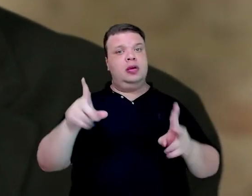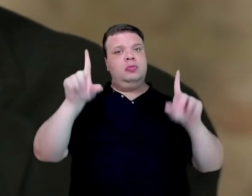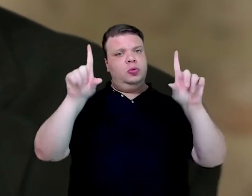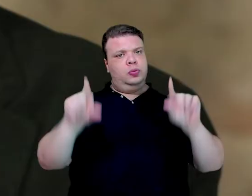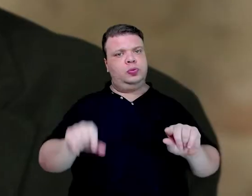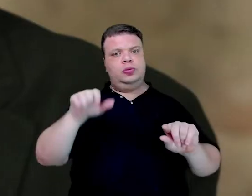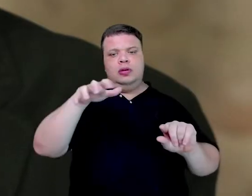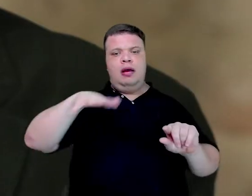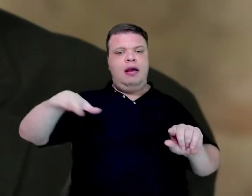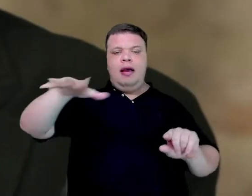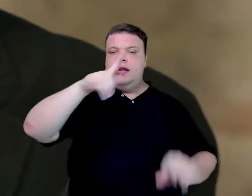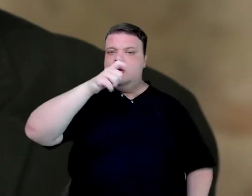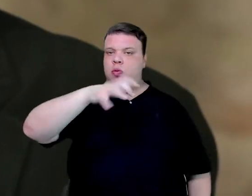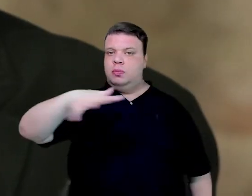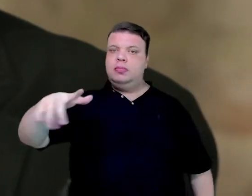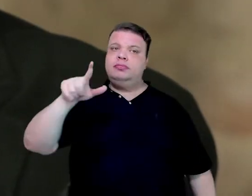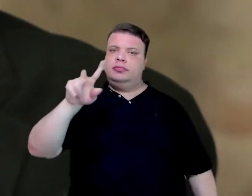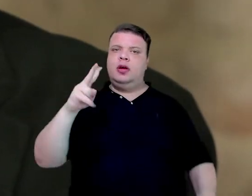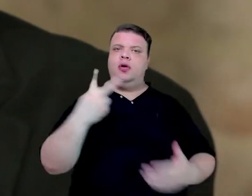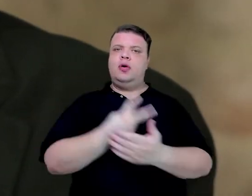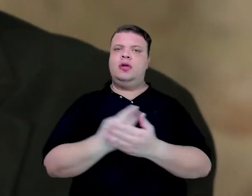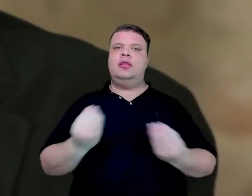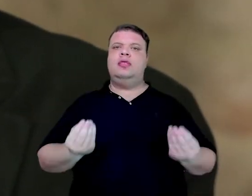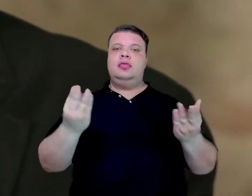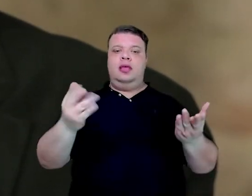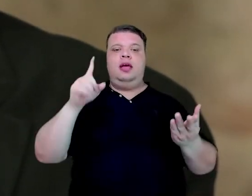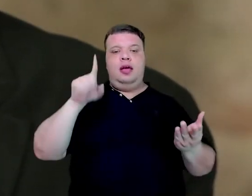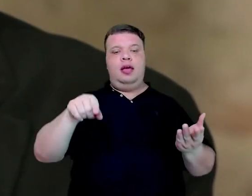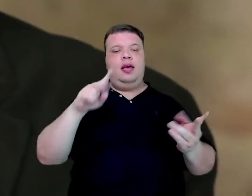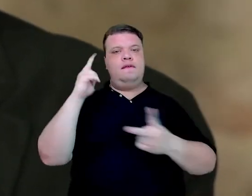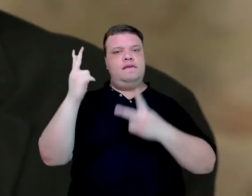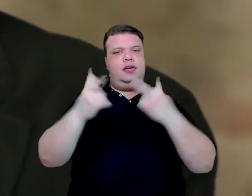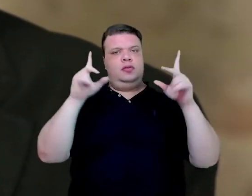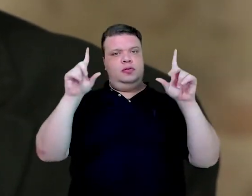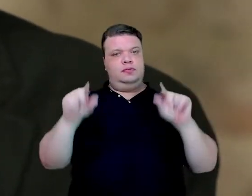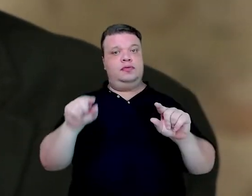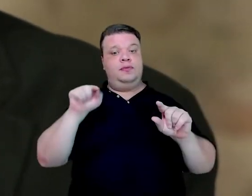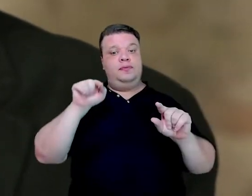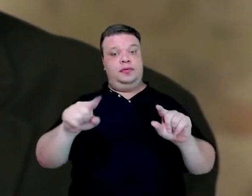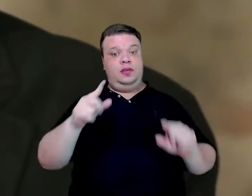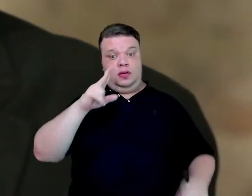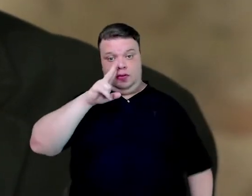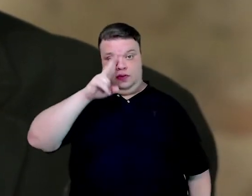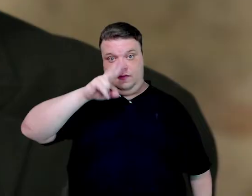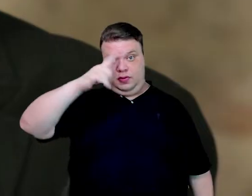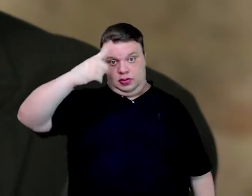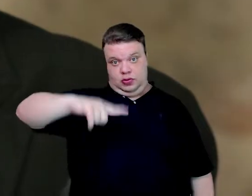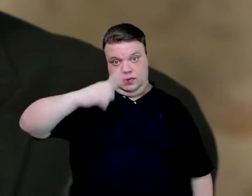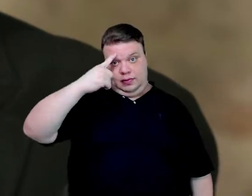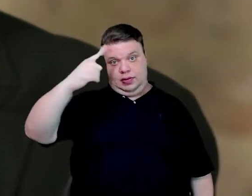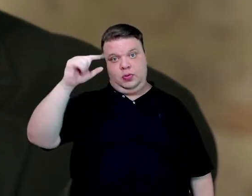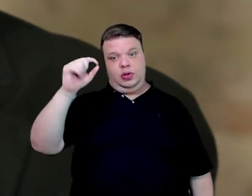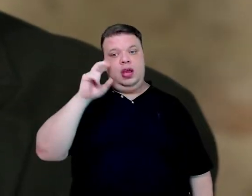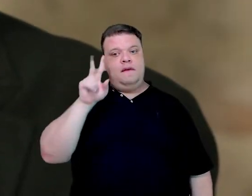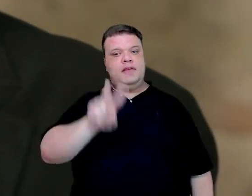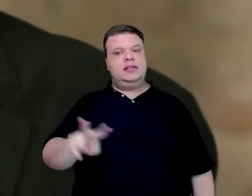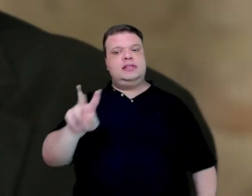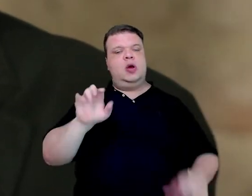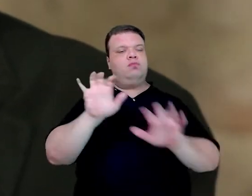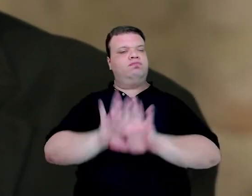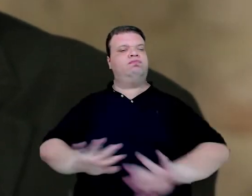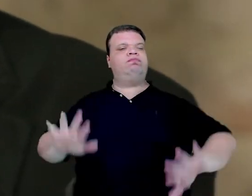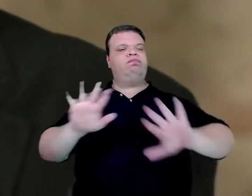é o enfraquecimento dos ventos que gera anomalia quente ou se é a própria distribuição da temperatura de superfície do mar que causa